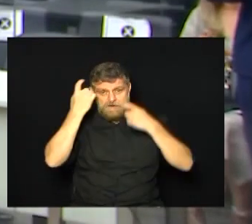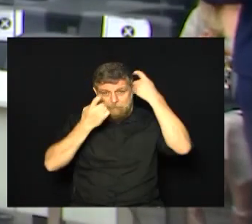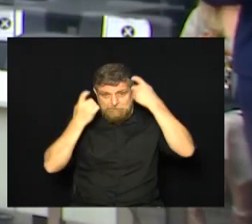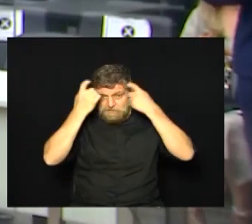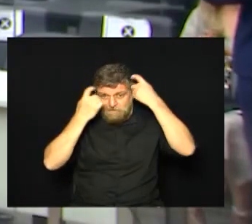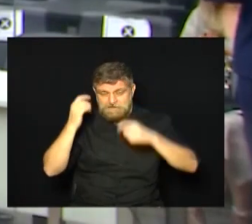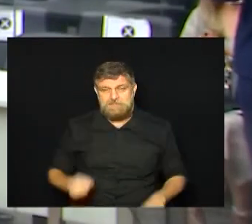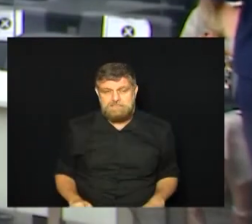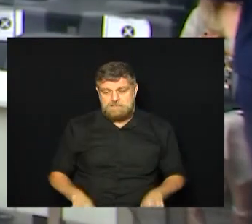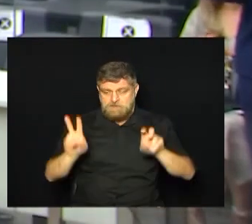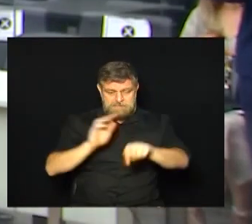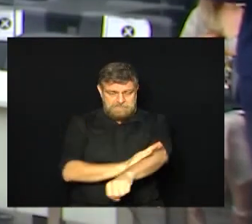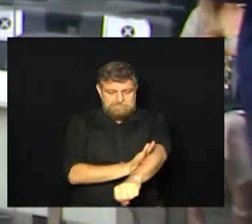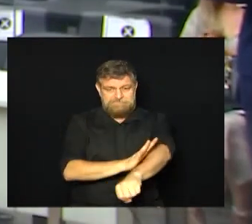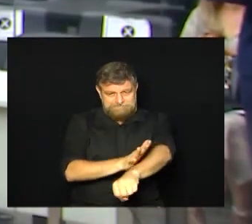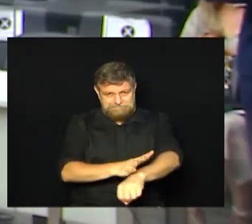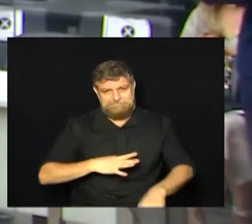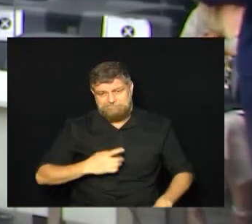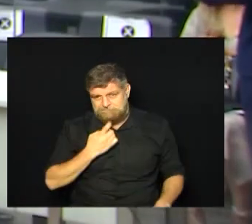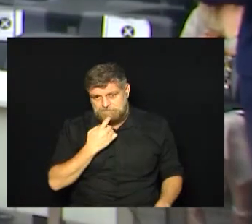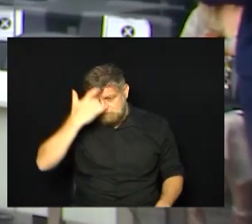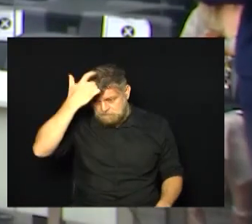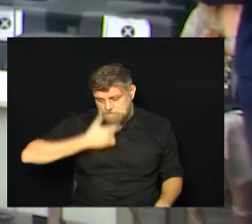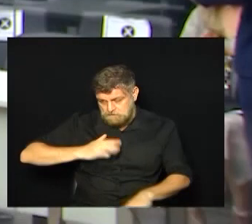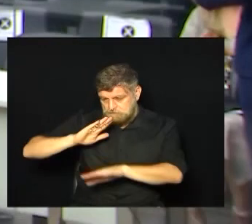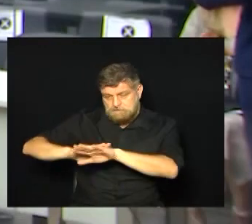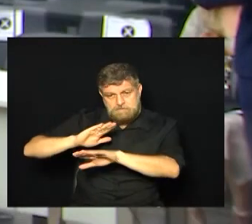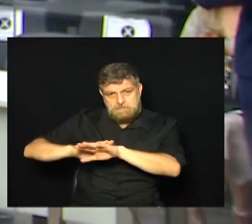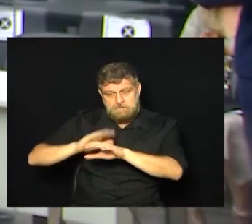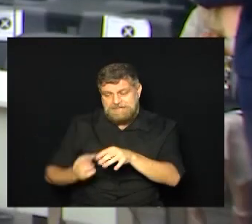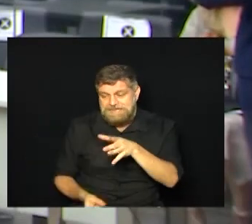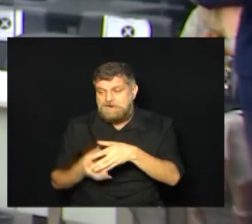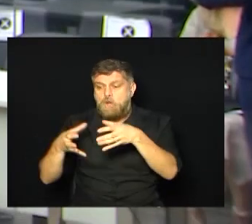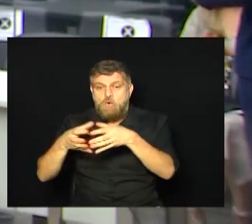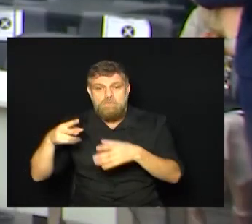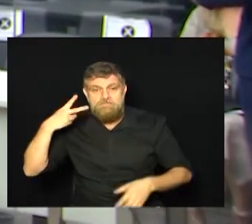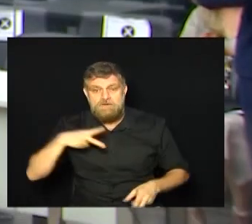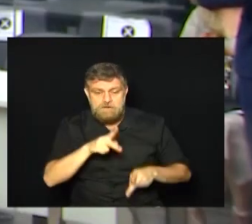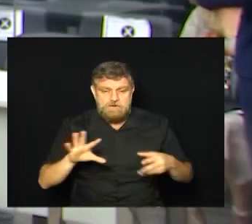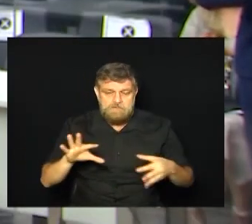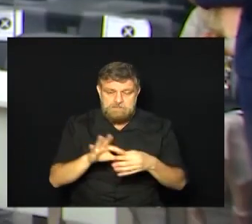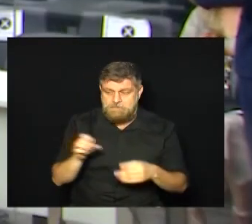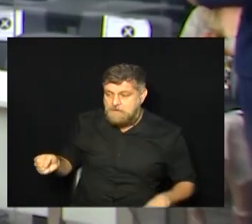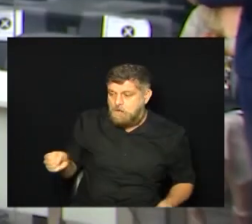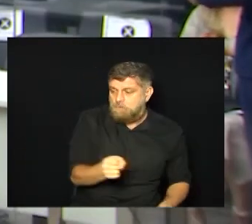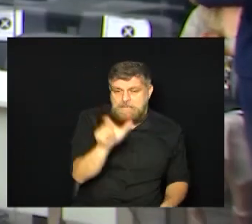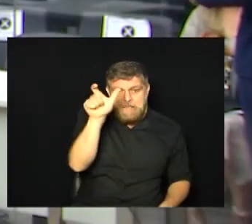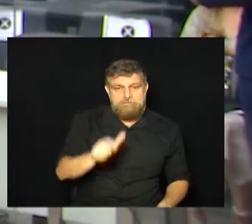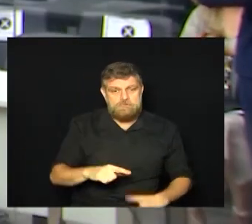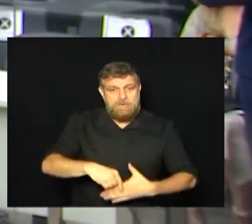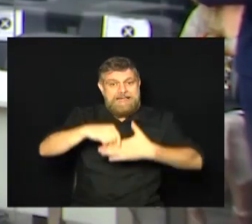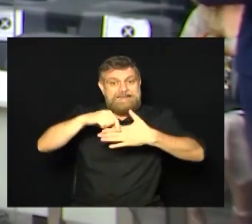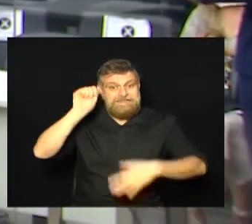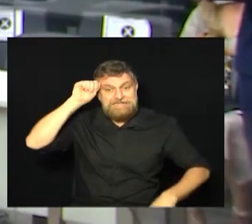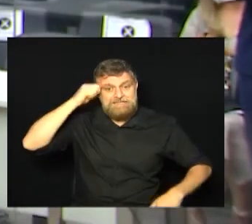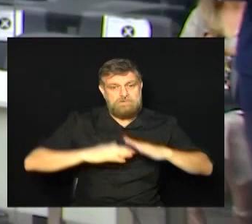com as questões racistas do nosso município, eu fiz essa frente parlamentar para trazer várias autoridades negras aqui no plenário